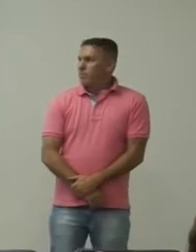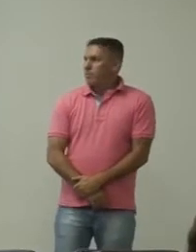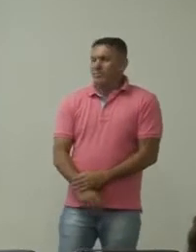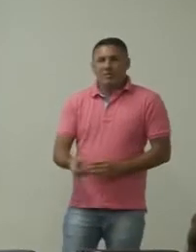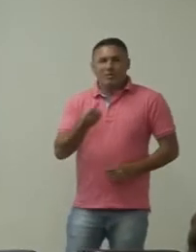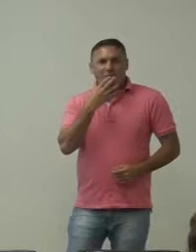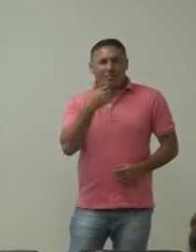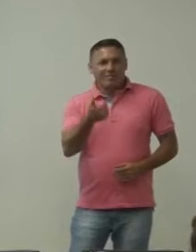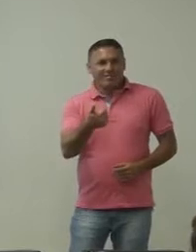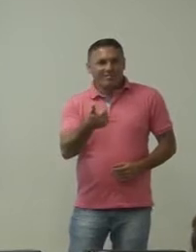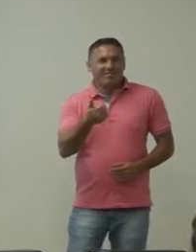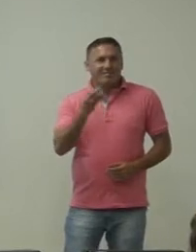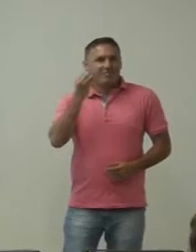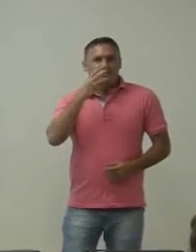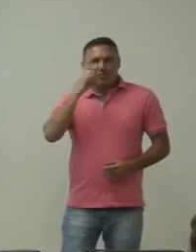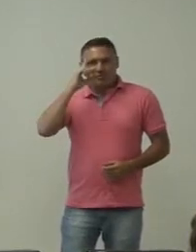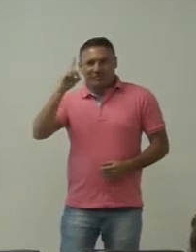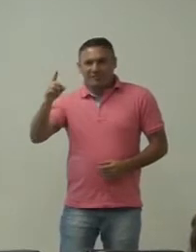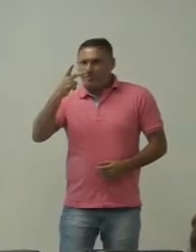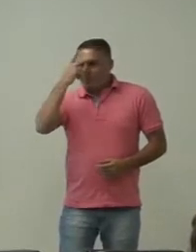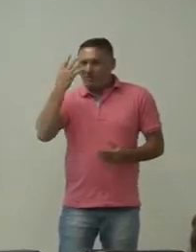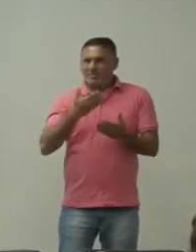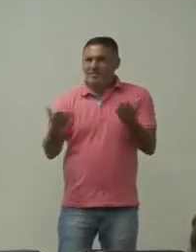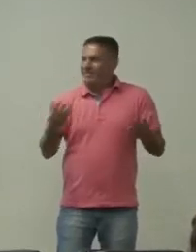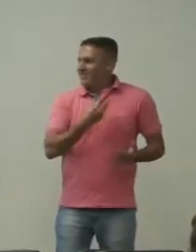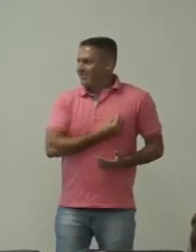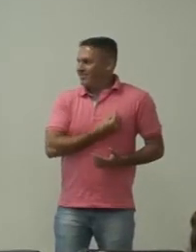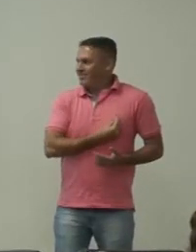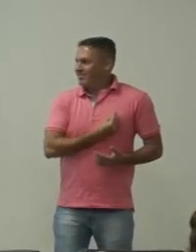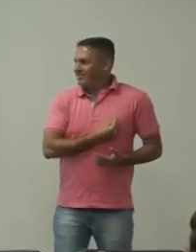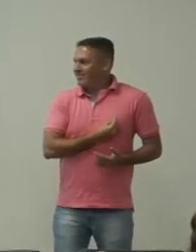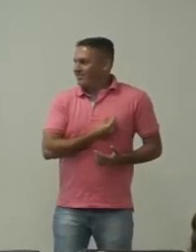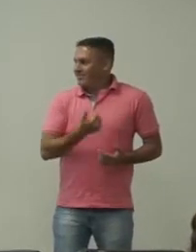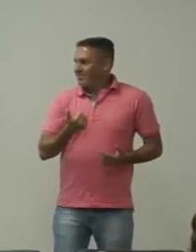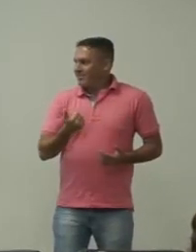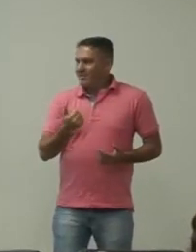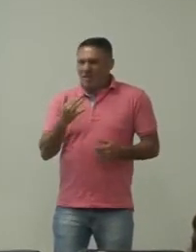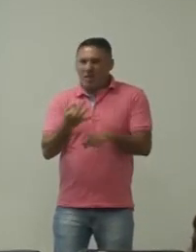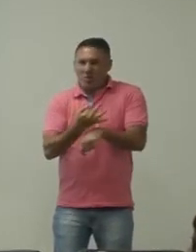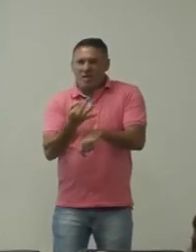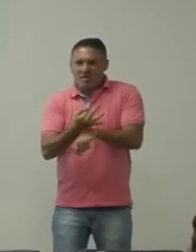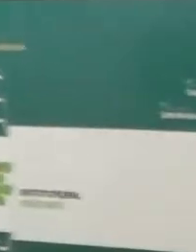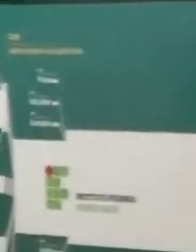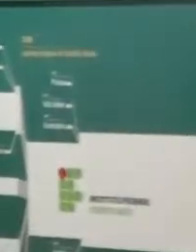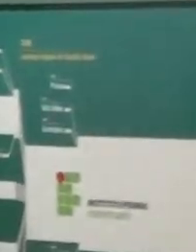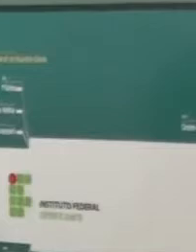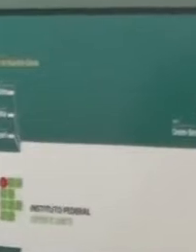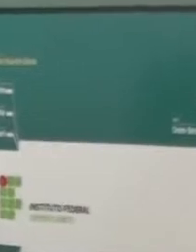movimentando. Bom, gente, bom dia a todas e a todos. Só mais um pouquinho? Vocês aguentam?